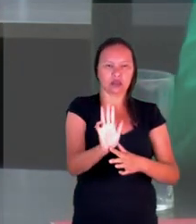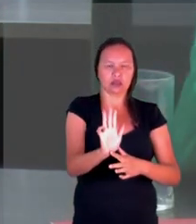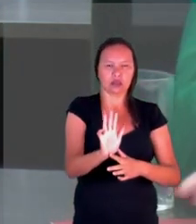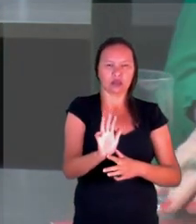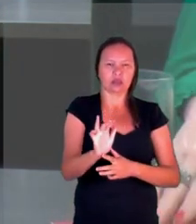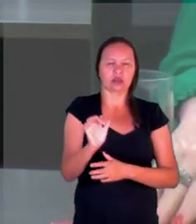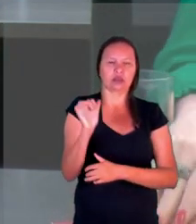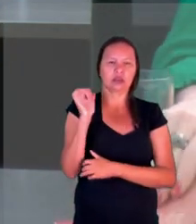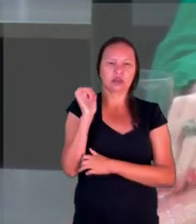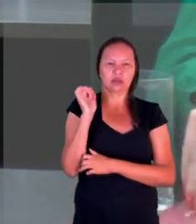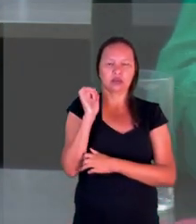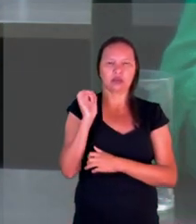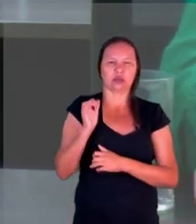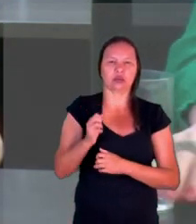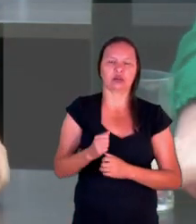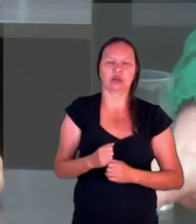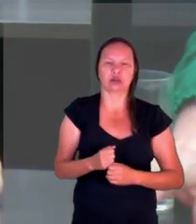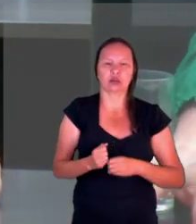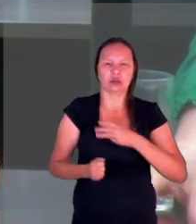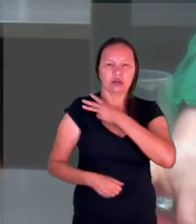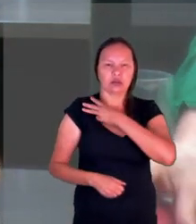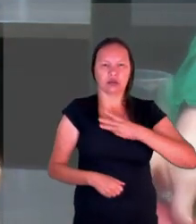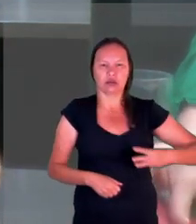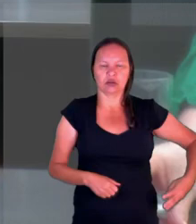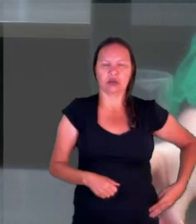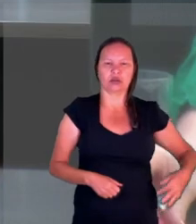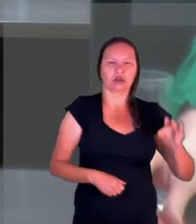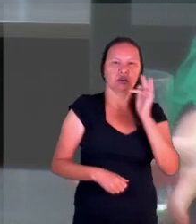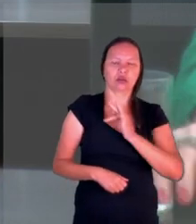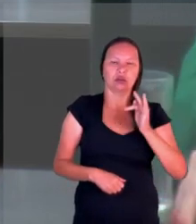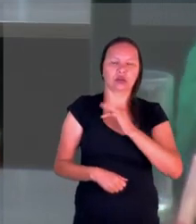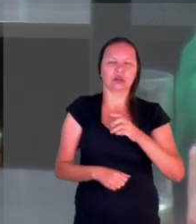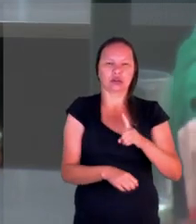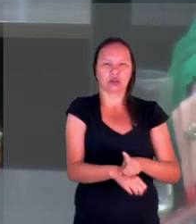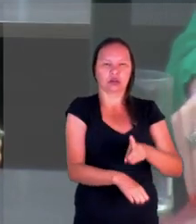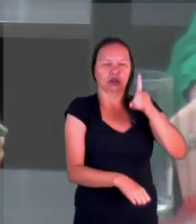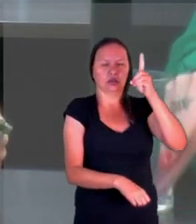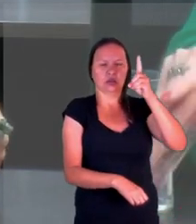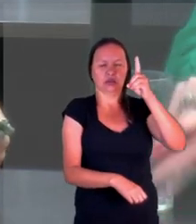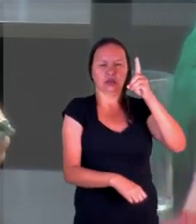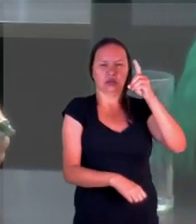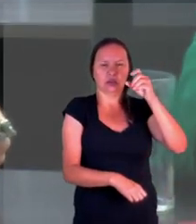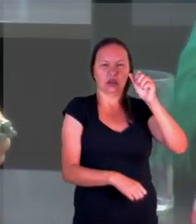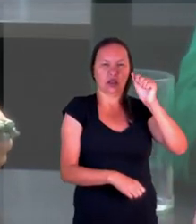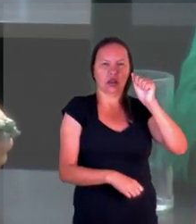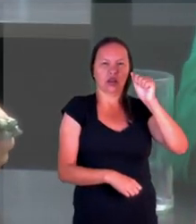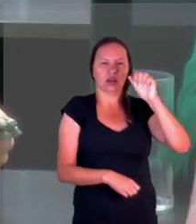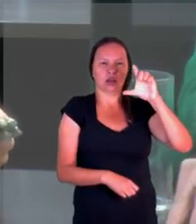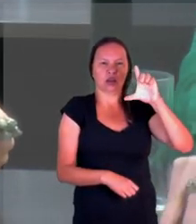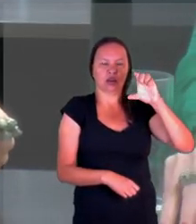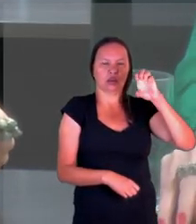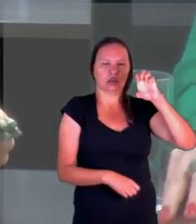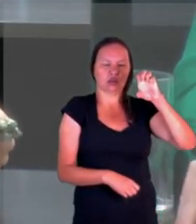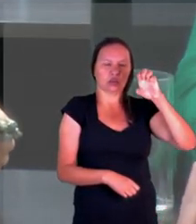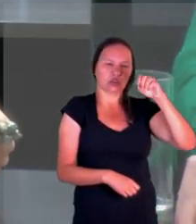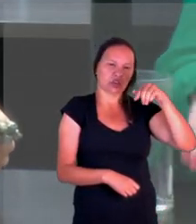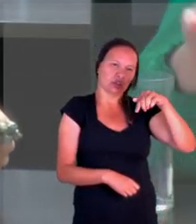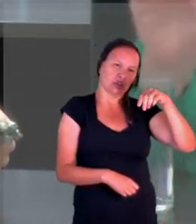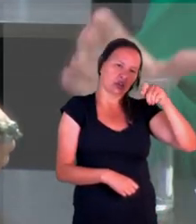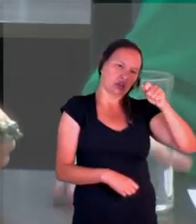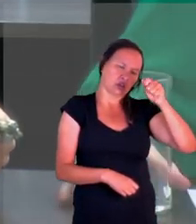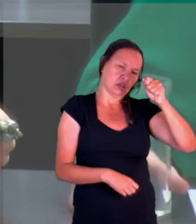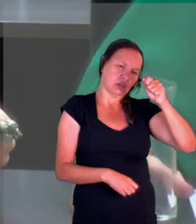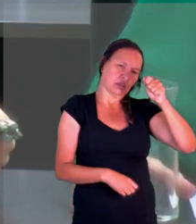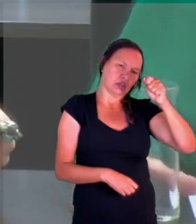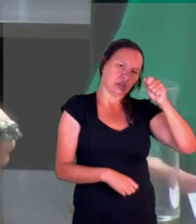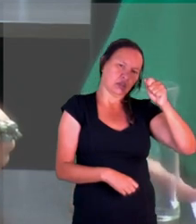online atuação do Ministério Público Federal a Dra Liane Cristina brer procuradora Regional de direito cidadão